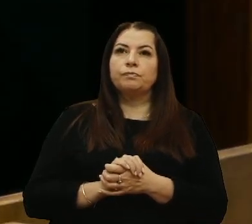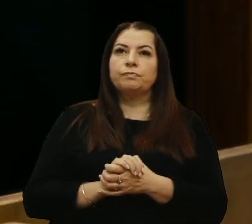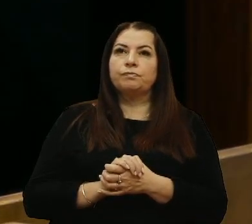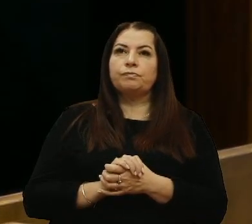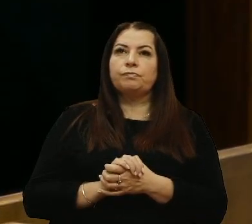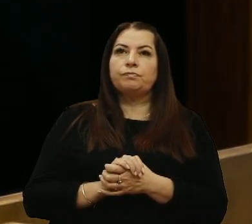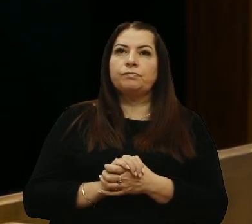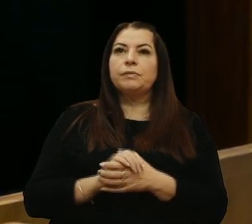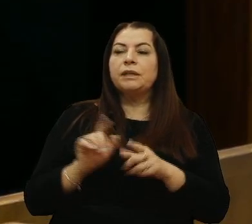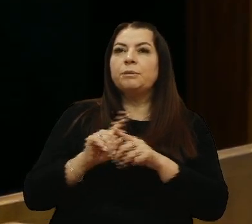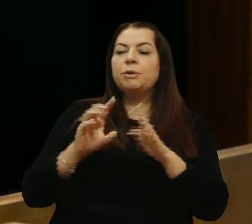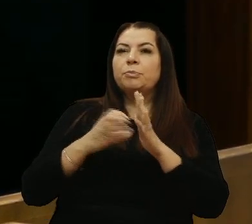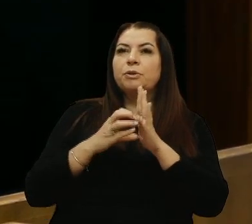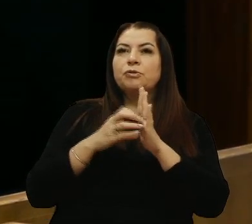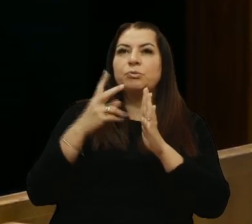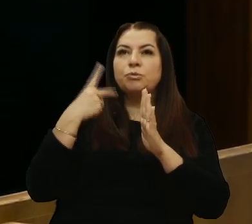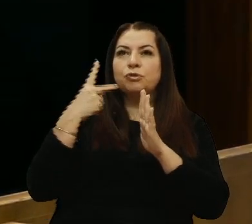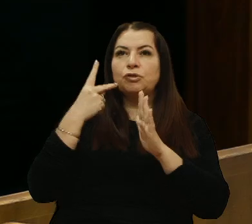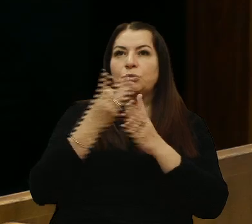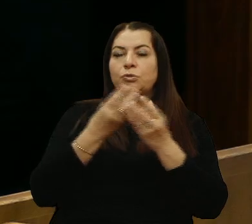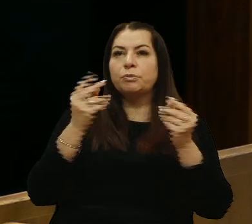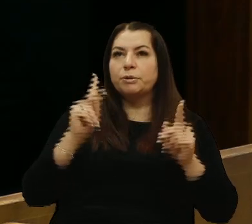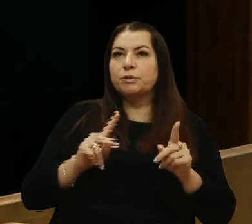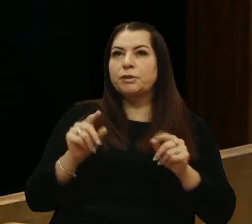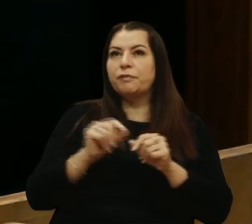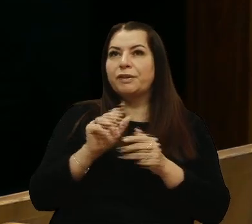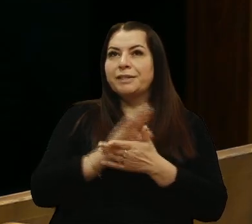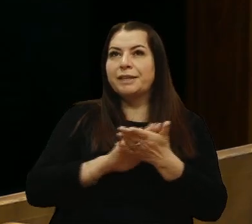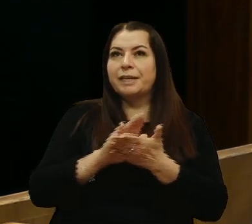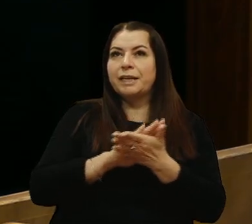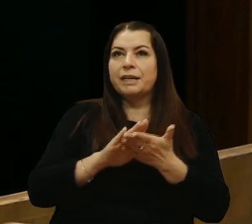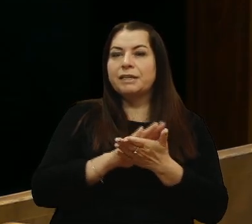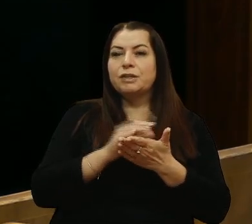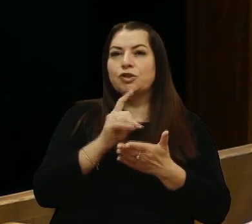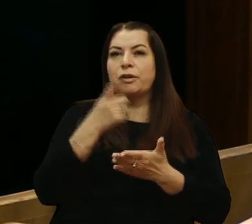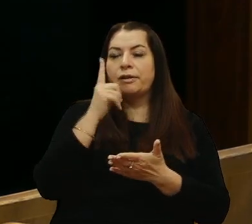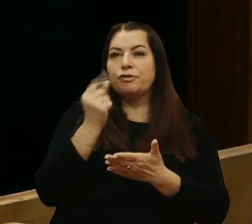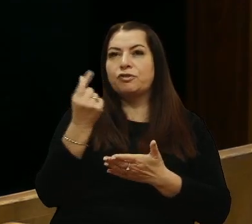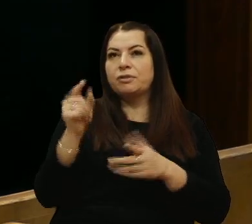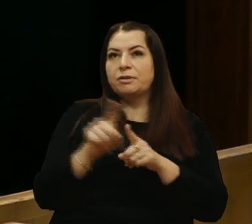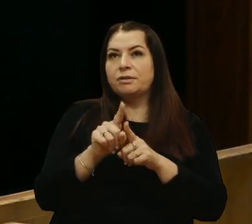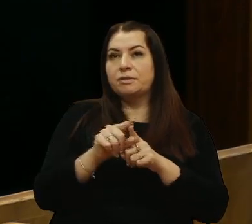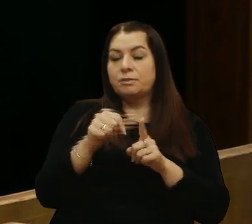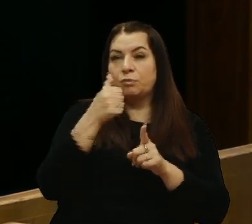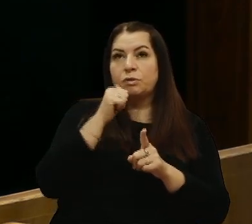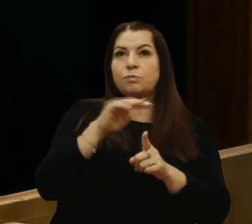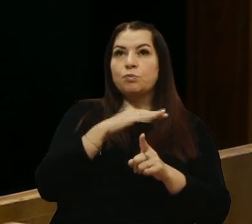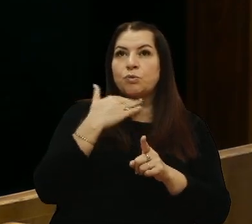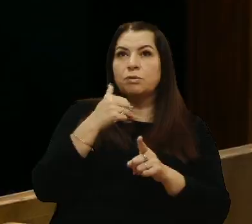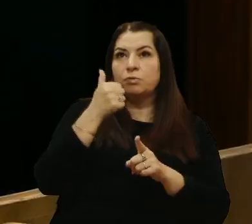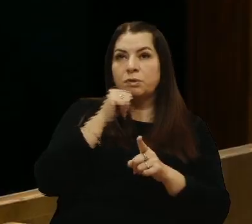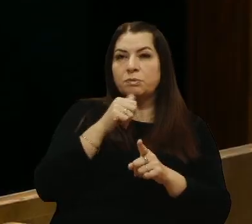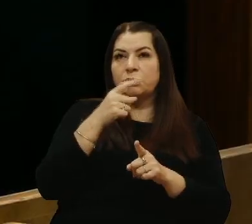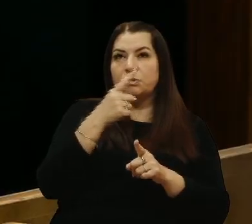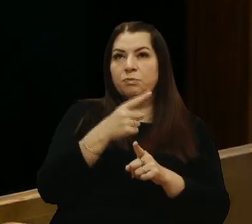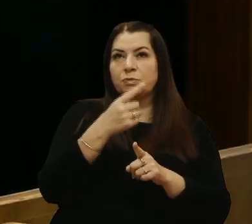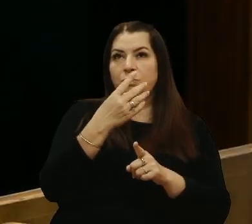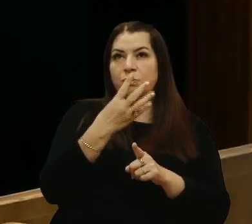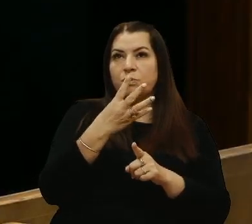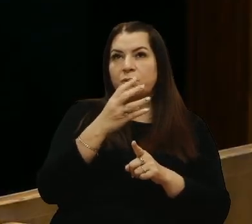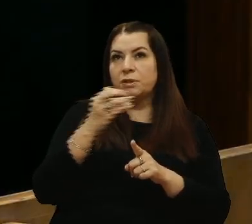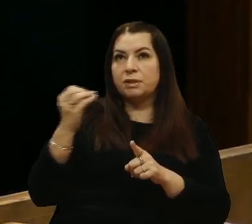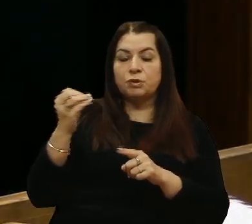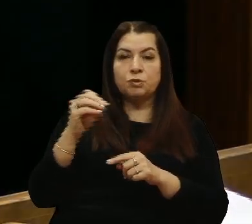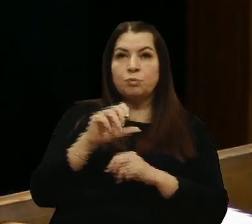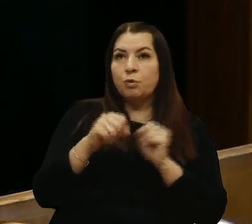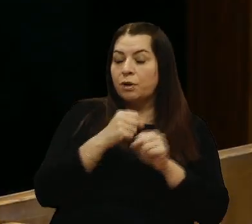Privilégio tem os partidos políticos aqui. Um monte de gente que não faz nada, só mama. As mulheres morrem por ser mulheres em 1.450 por ano.